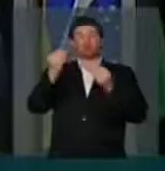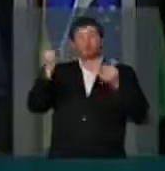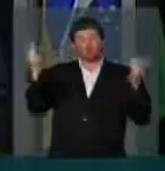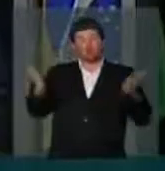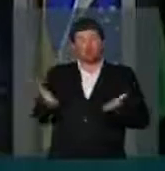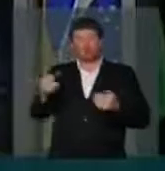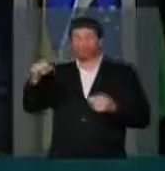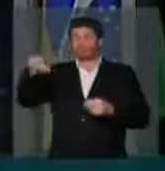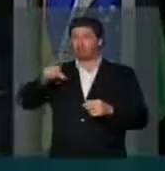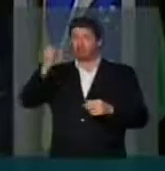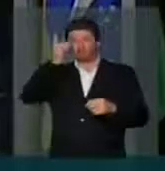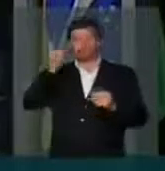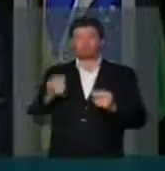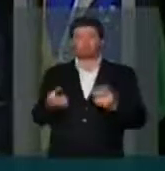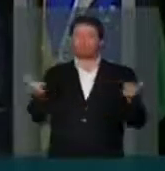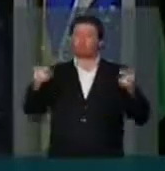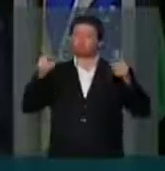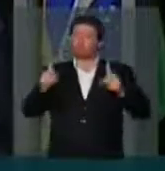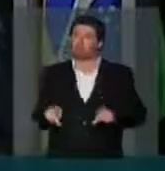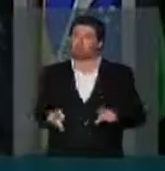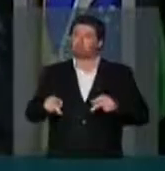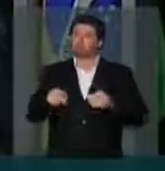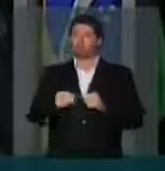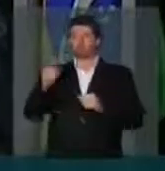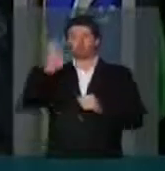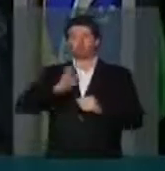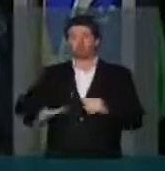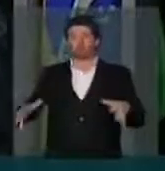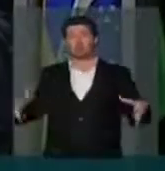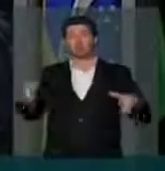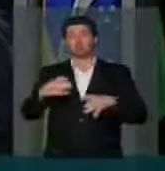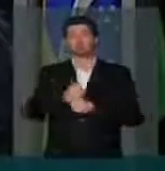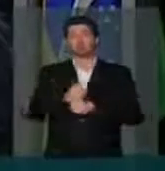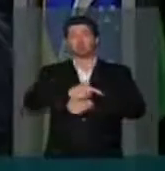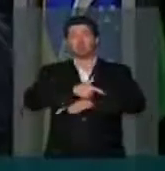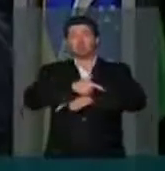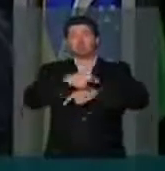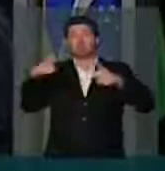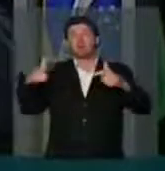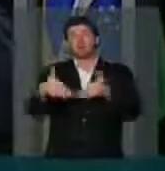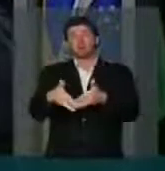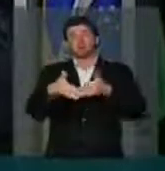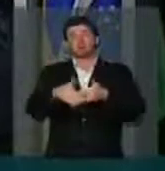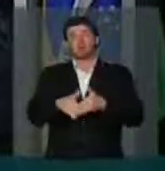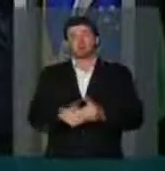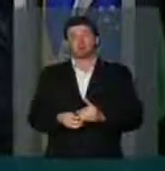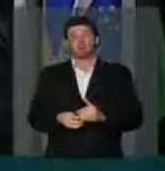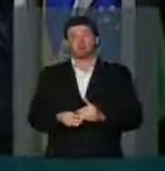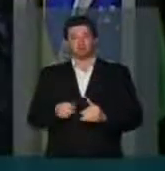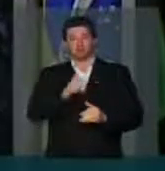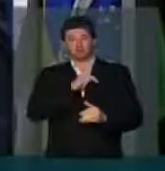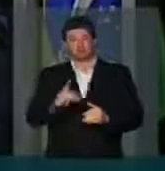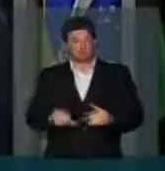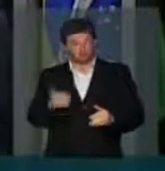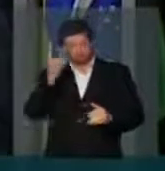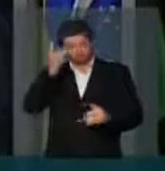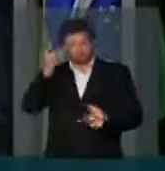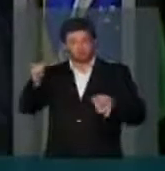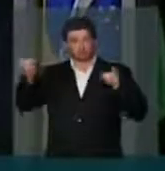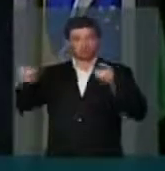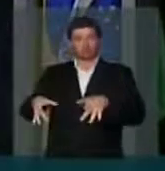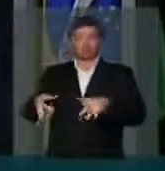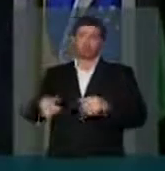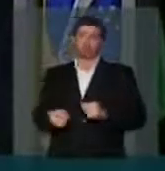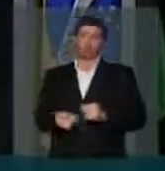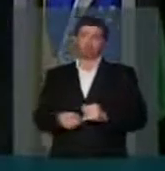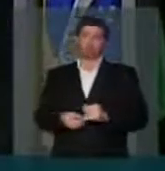a população do Brasil, na sua total maioria, que pede para que a presidente